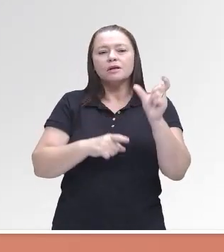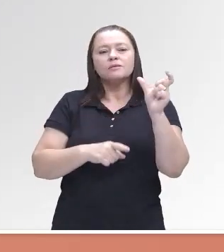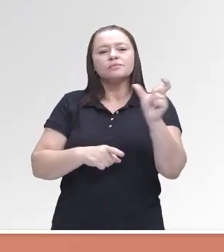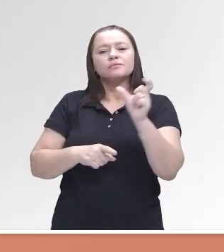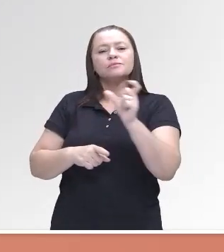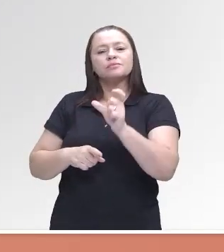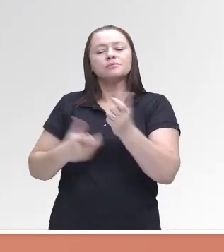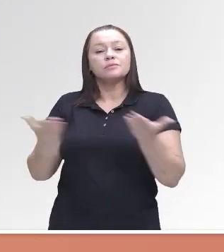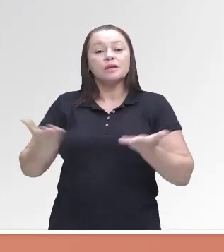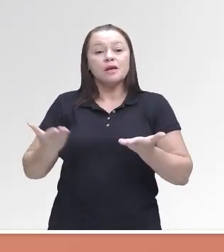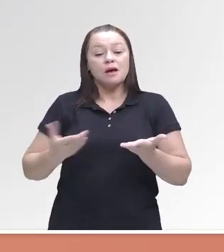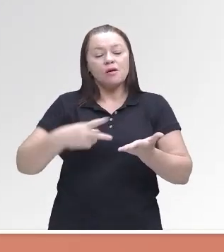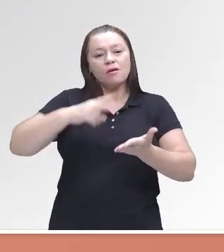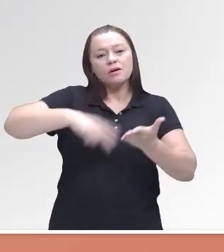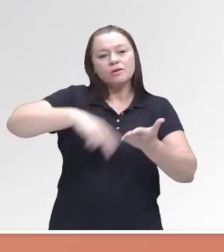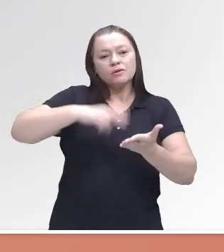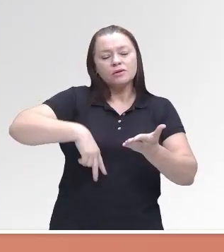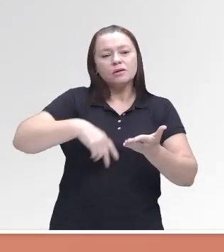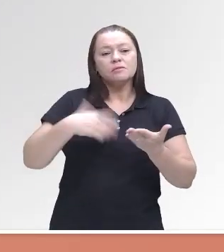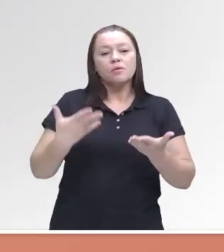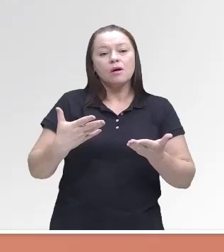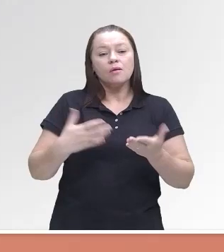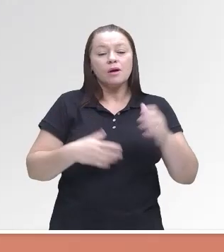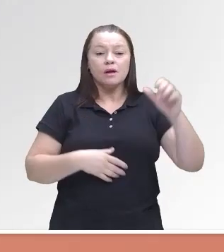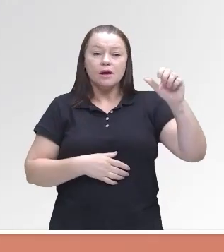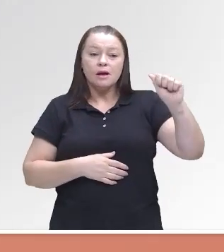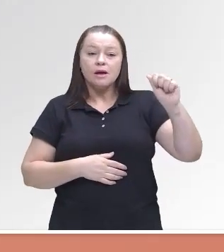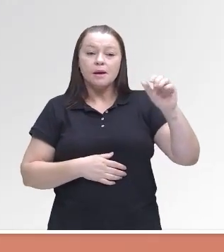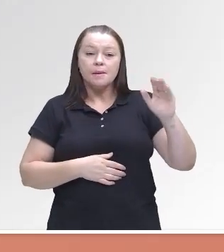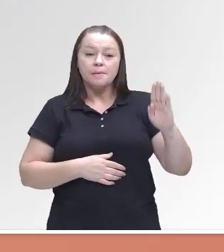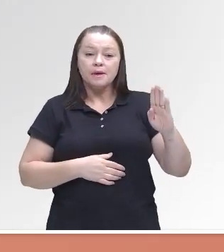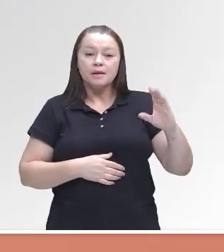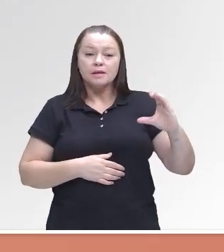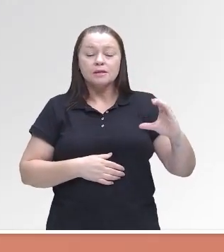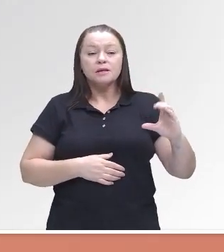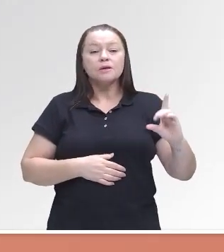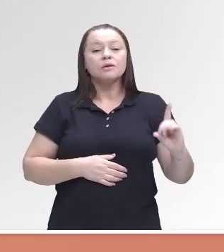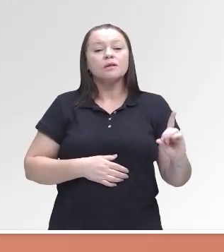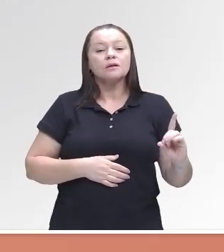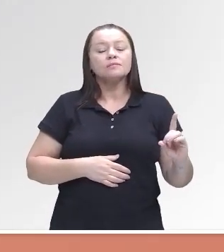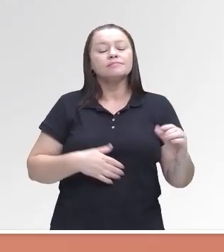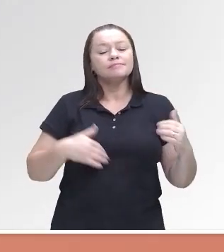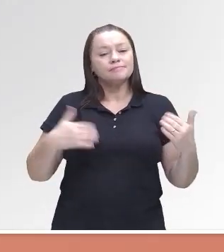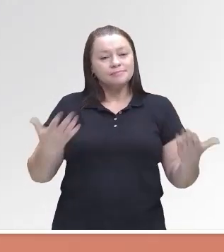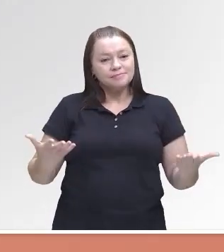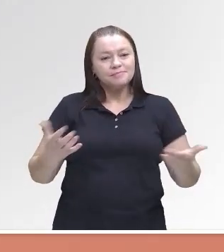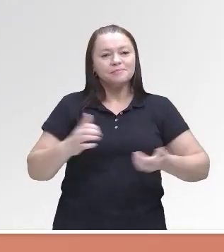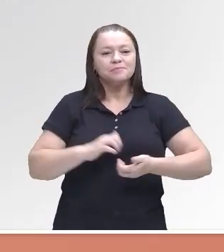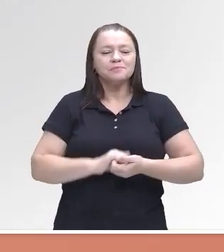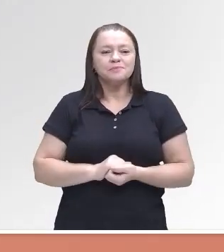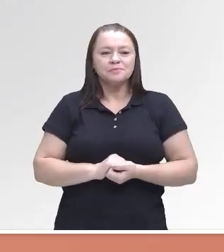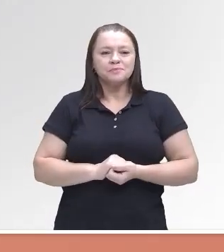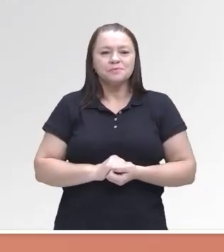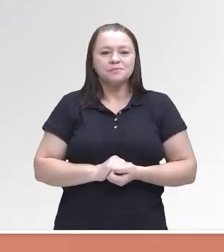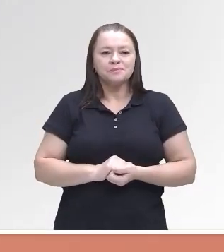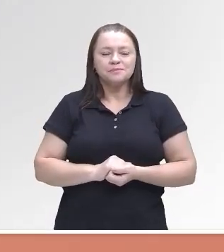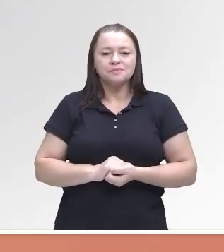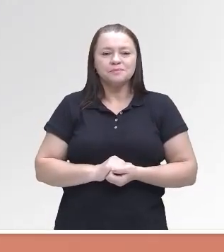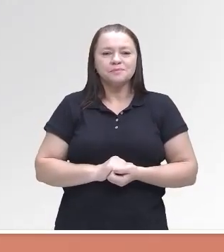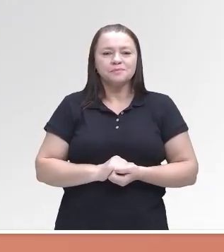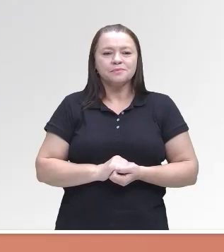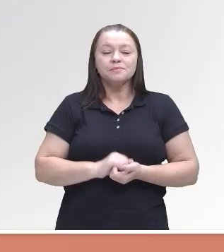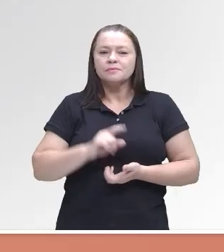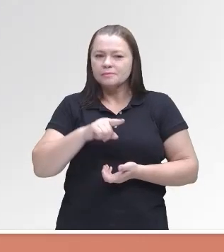ler, elas são dissílabas, monossílabas, polissílabas ou trissílabas.